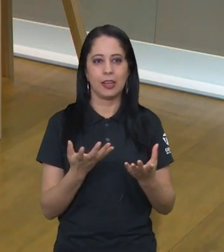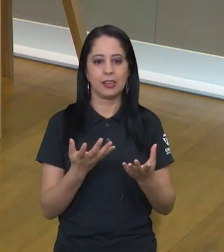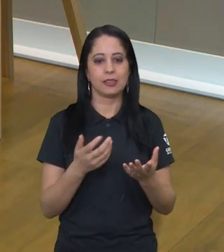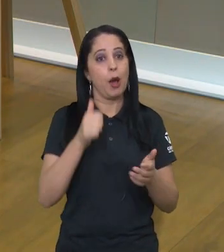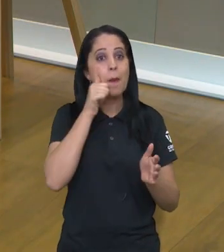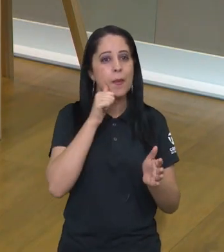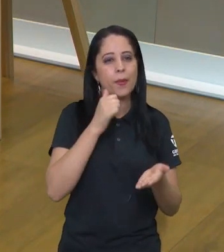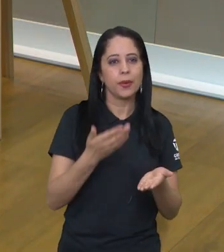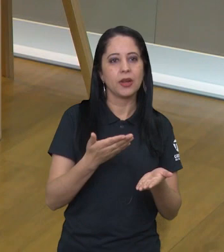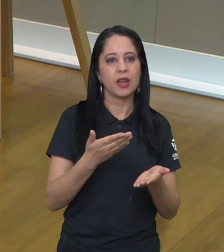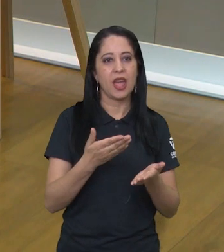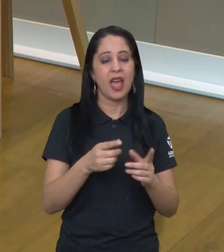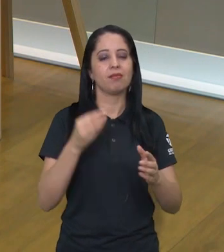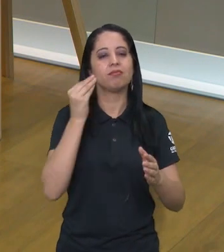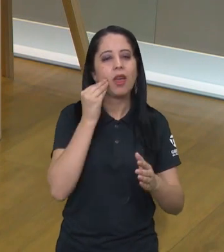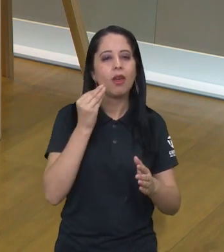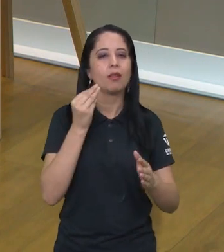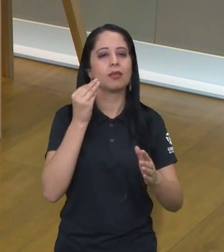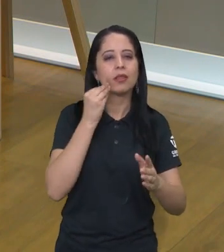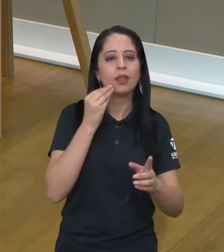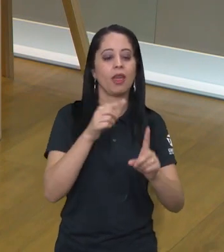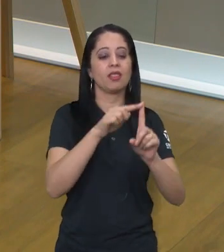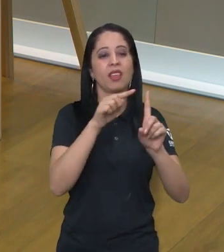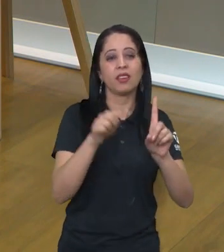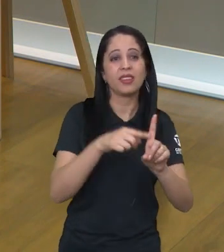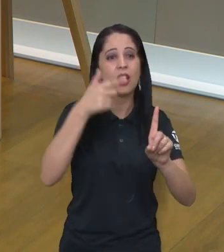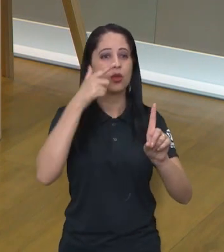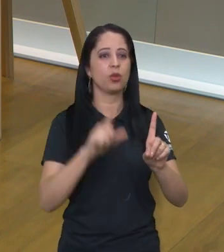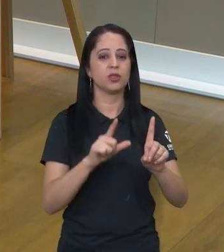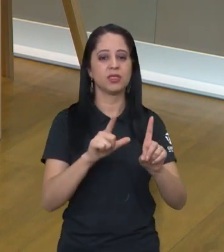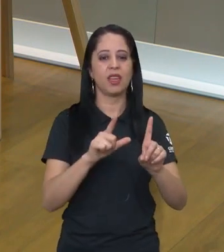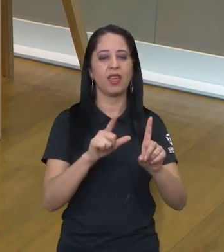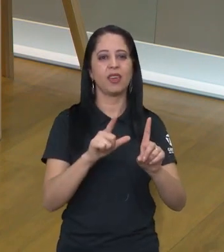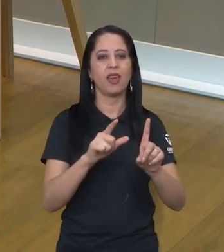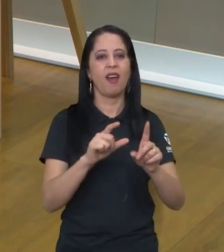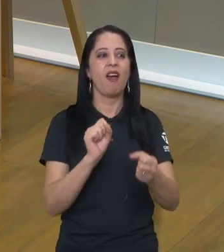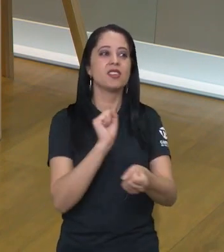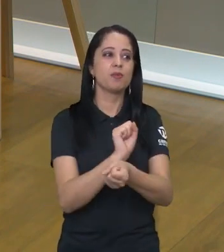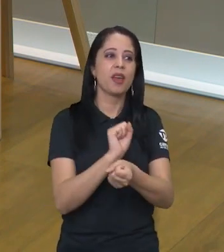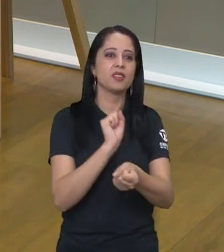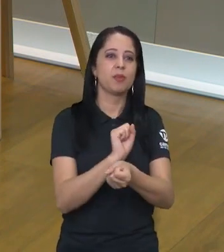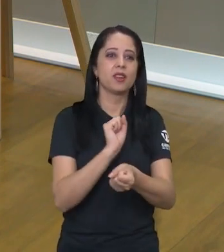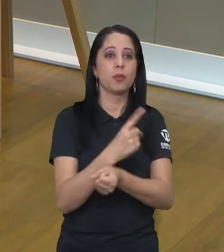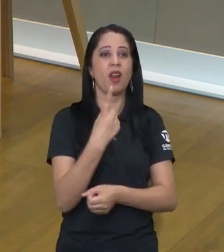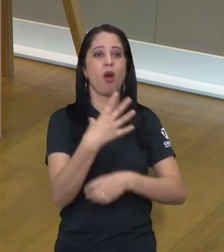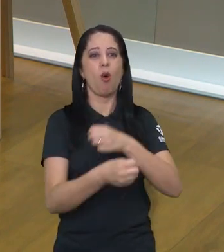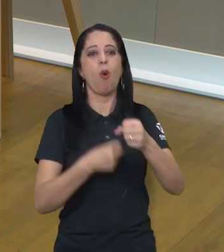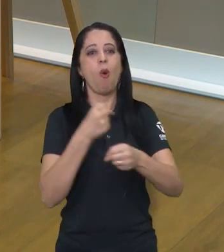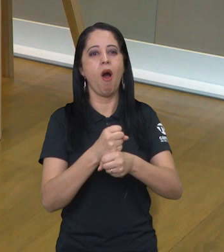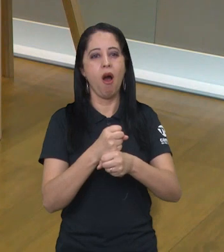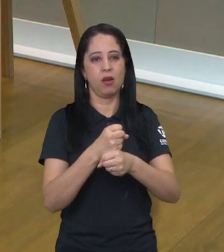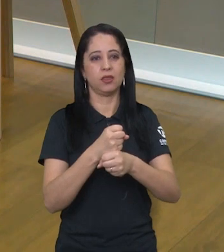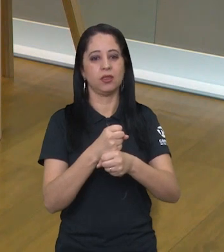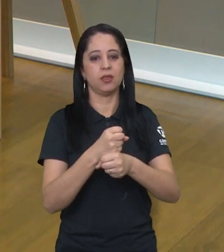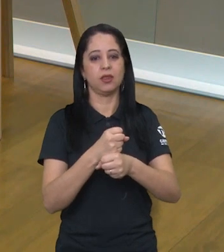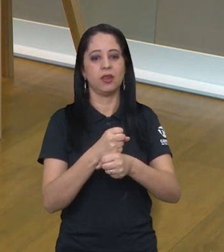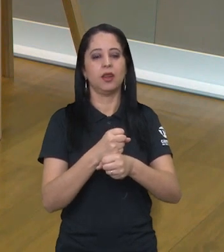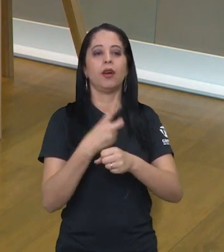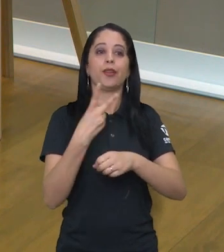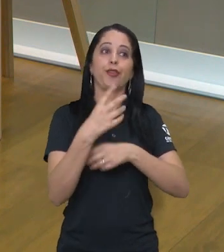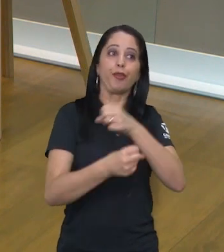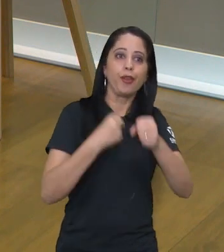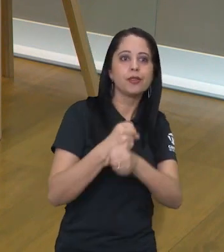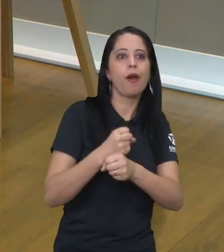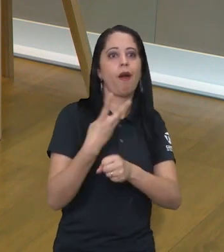A mulher, no caso, né, tenta engravidar, quantos anos ela deve esperar? Eu estou tentando engravidar 1 ano de forma natural, não aconteceu.